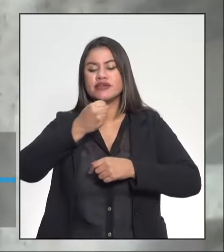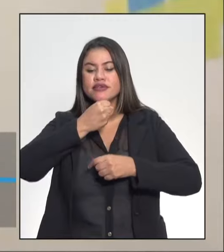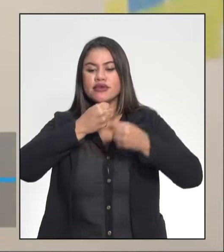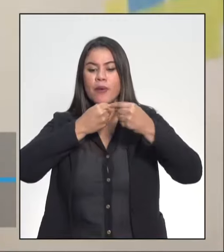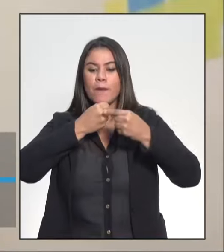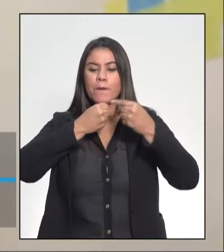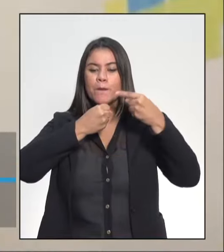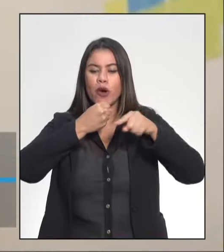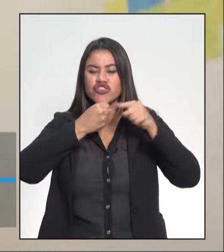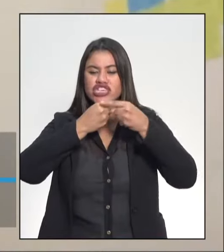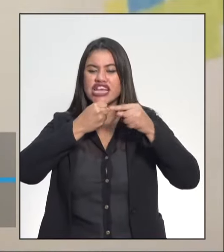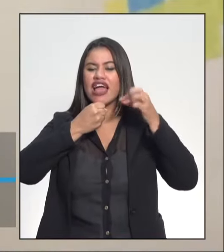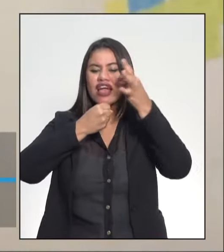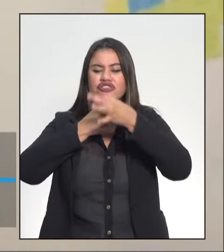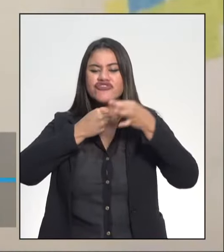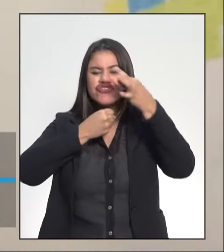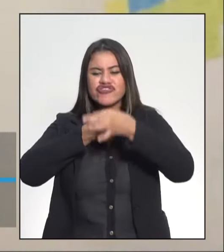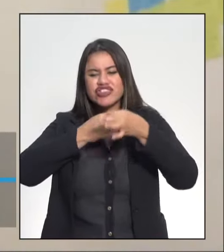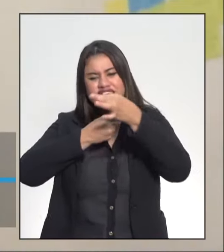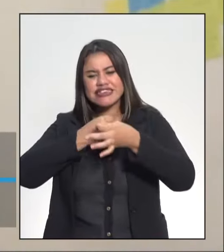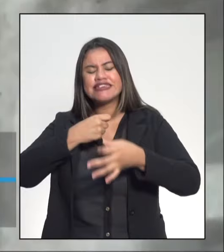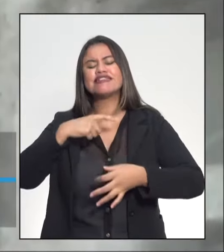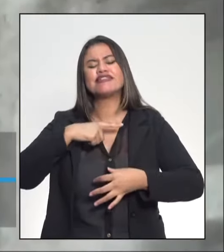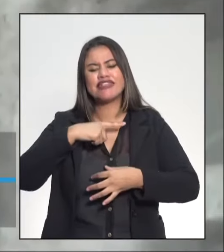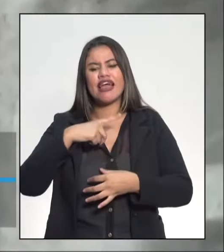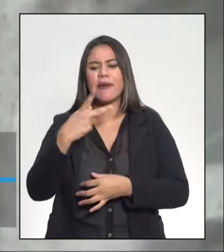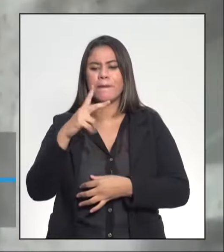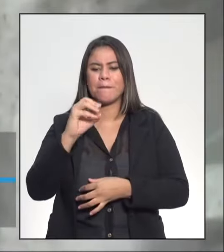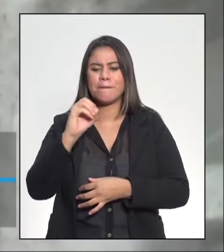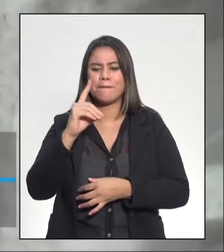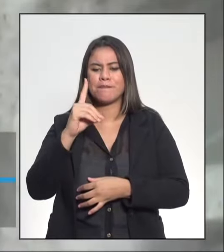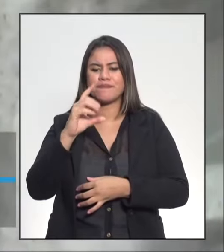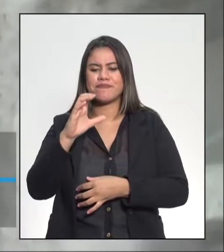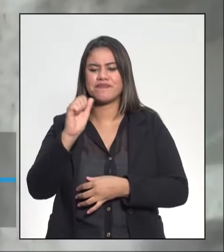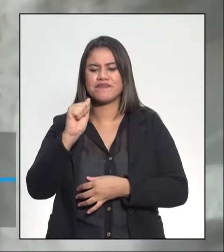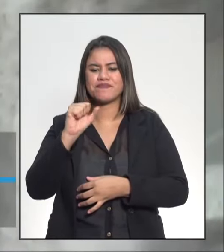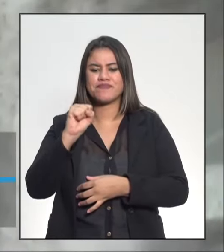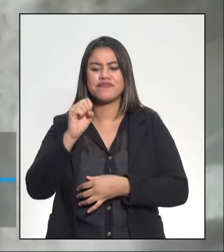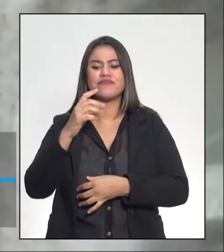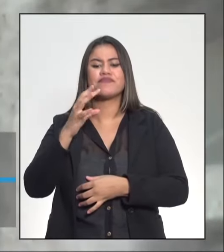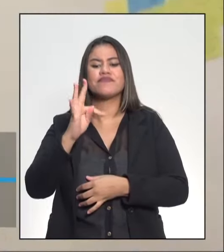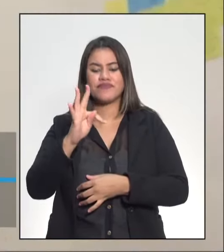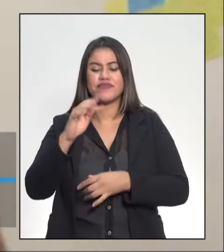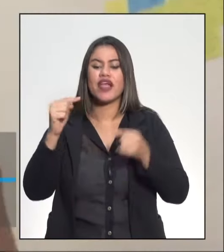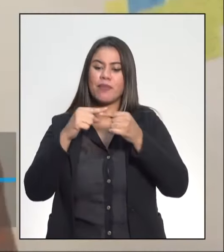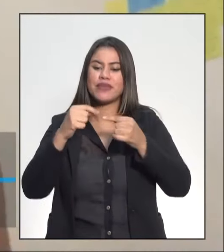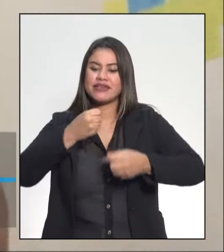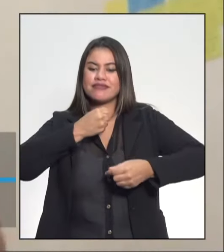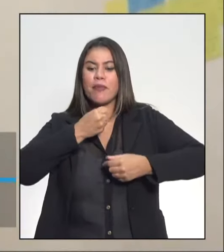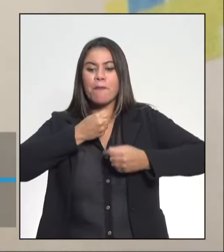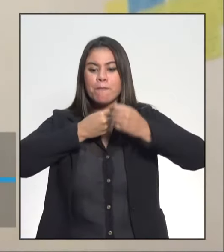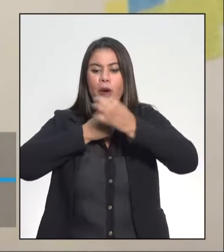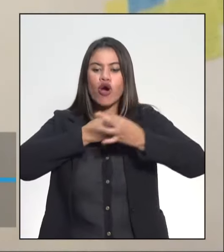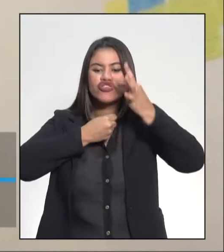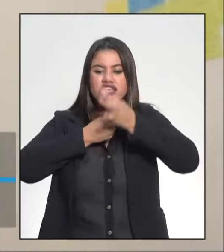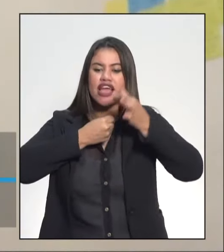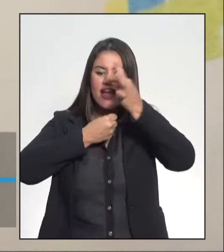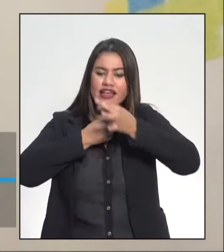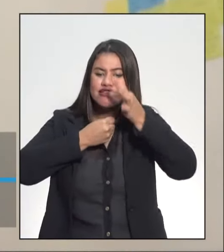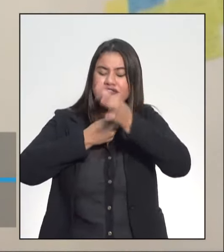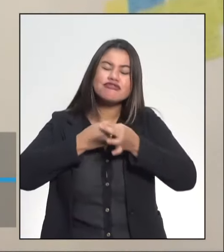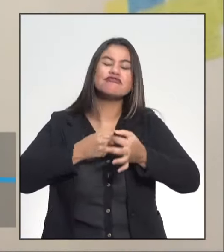buscar depois, né? Em alguma situação aí. Beleza. Então, pessoal, essas são as nossas fontes de informação.